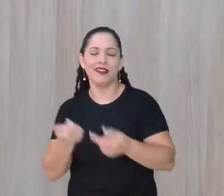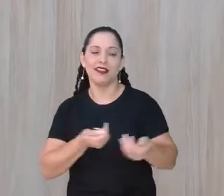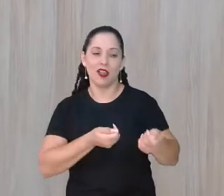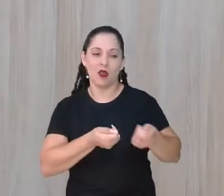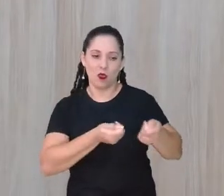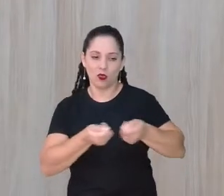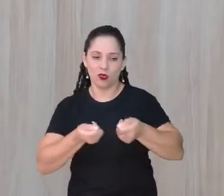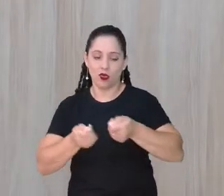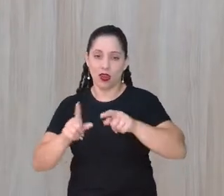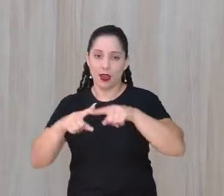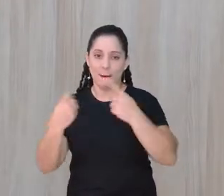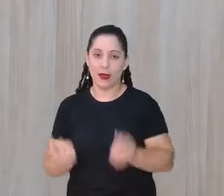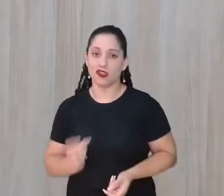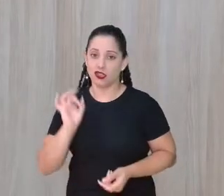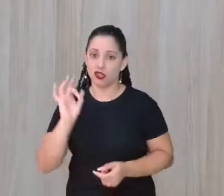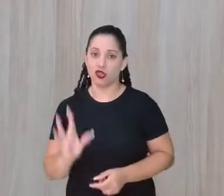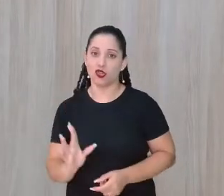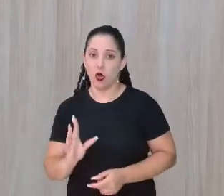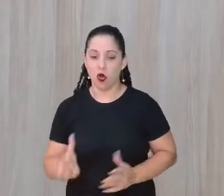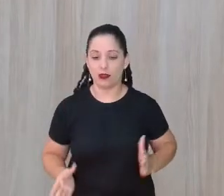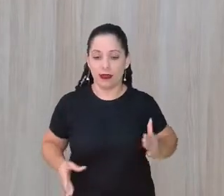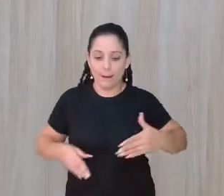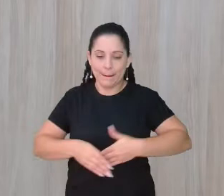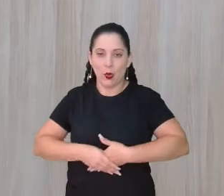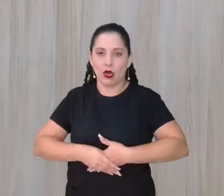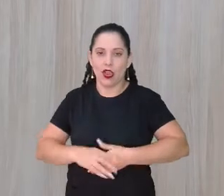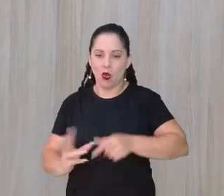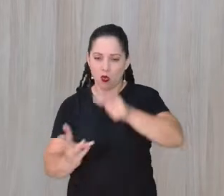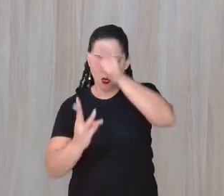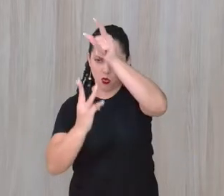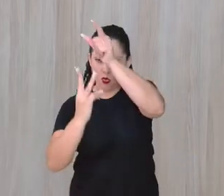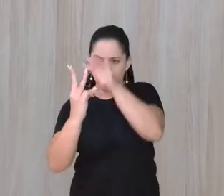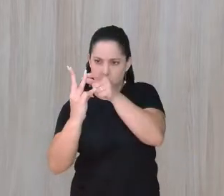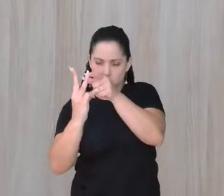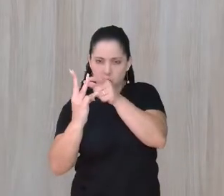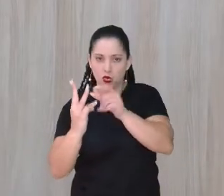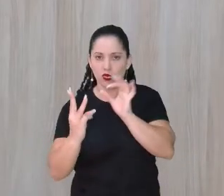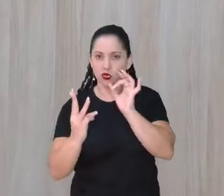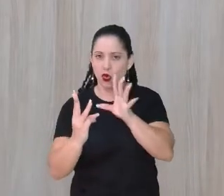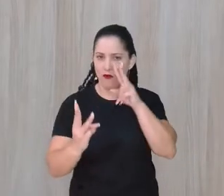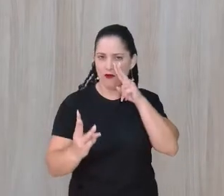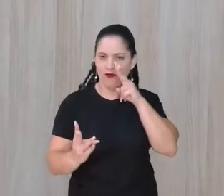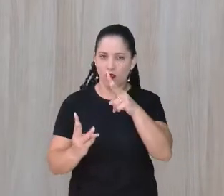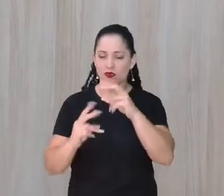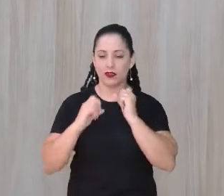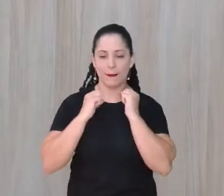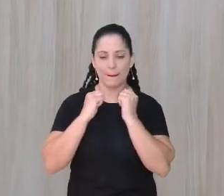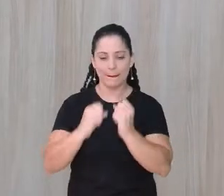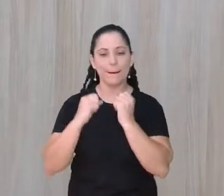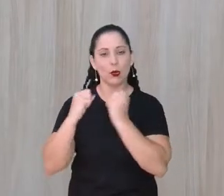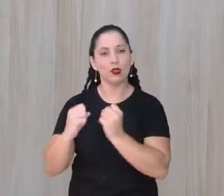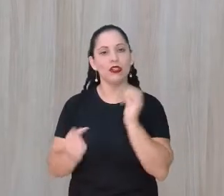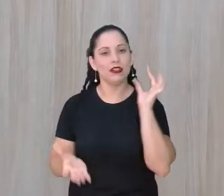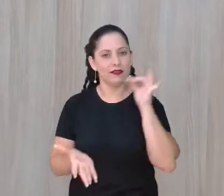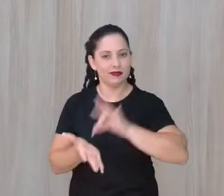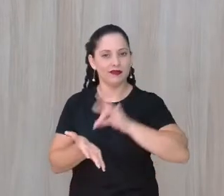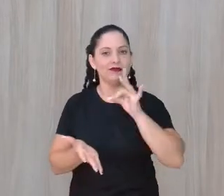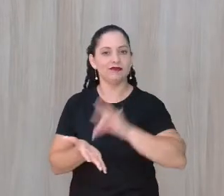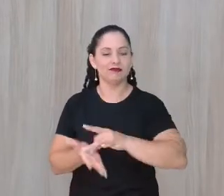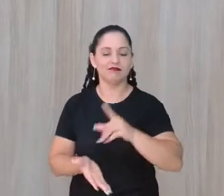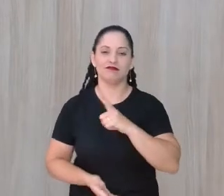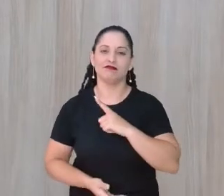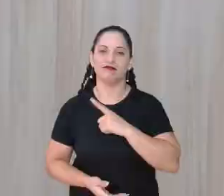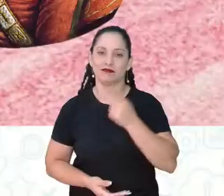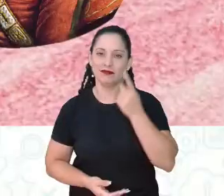controlar tudo, só Napoleão é que tinha realmente essa força, esse poder, certo? Então, olha aí